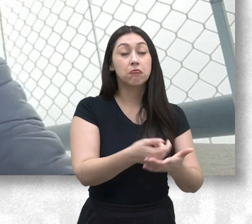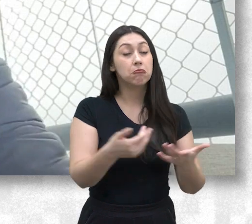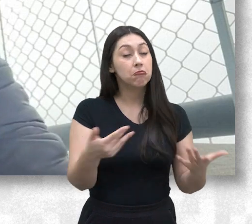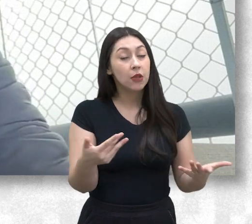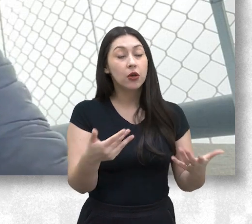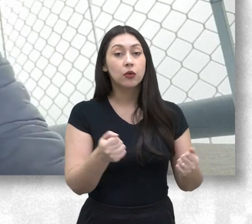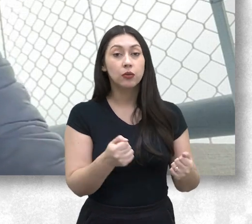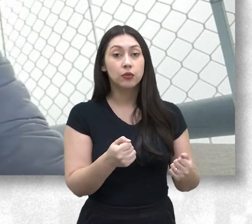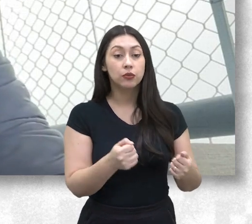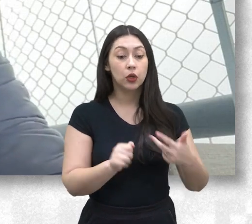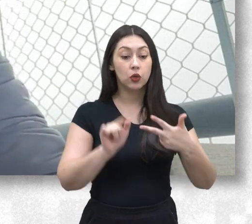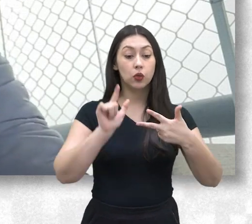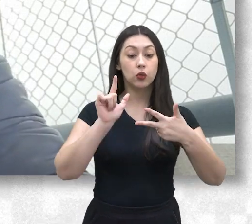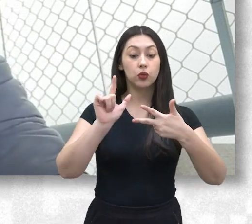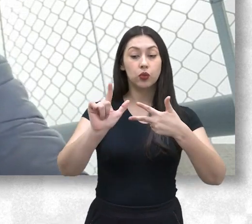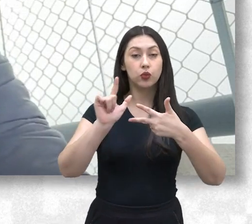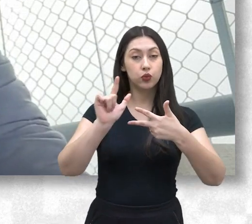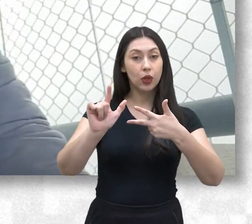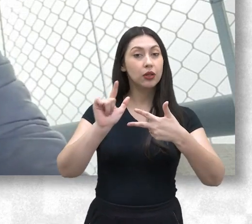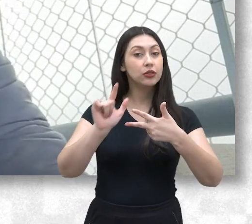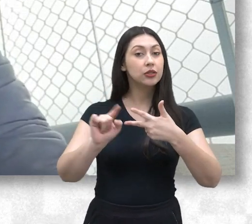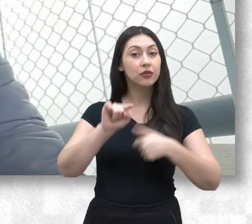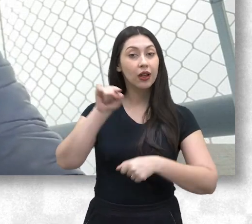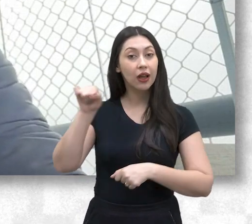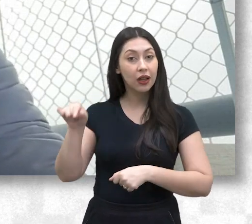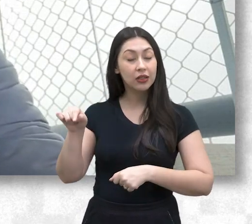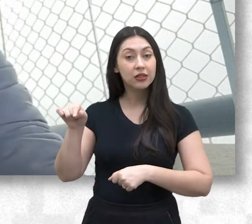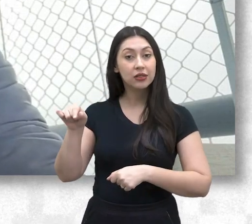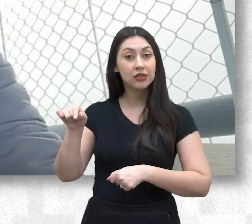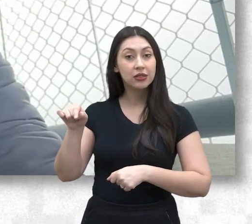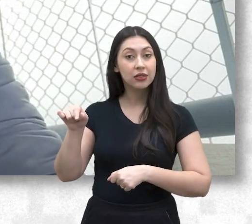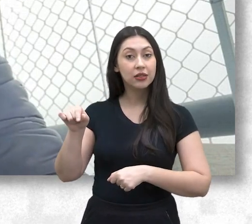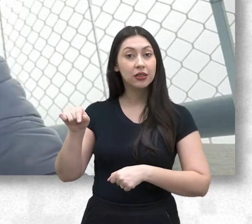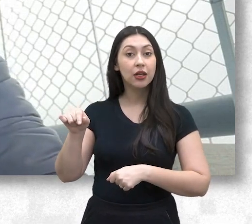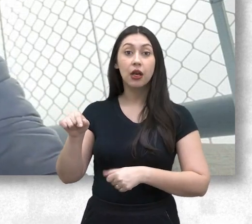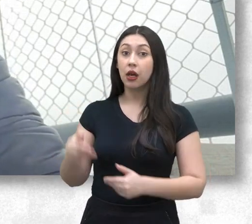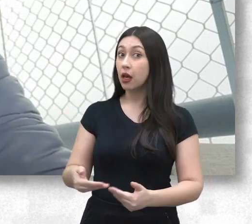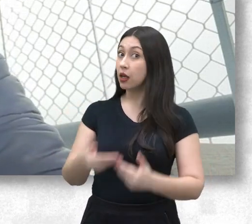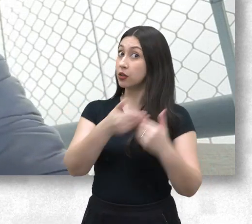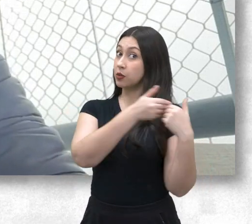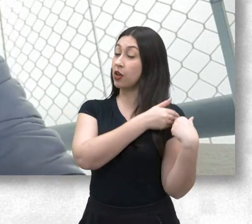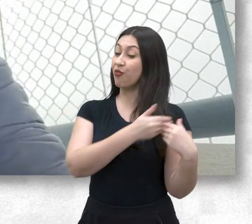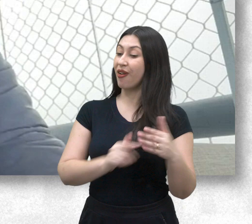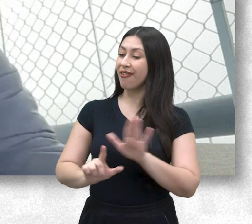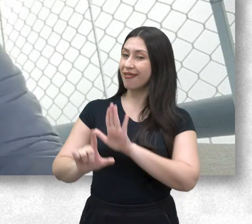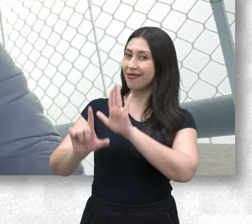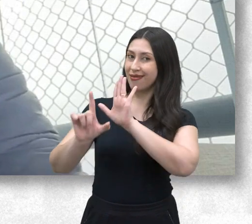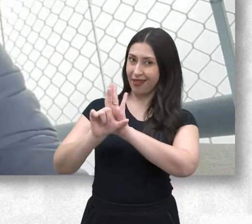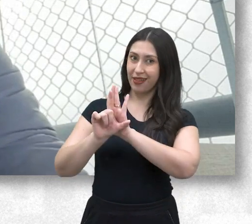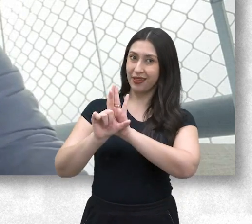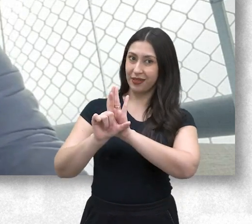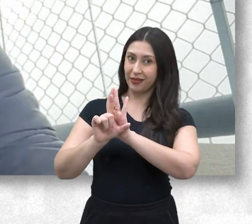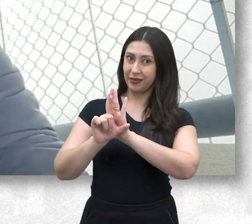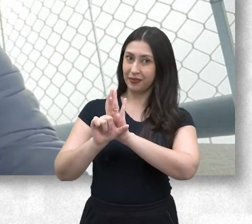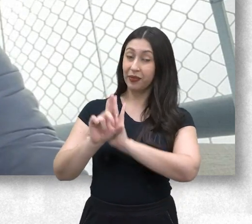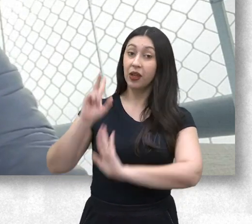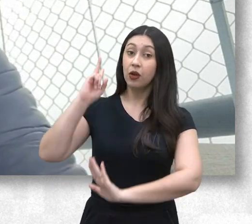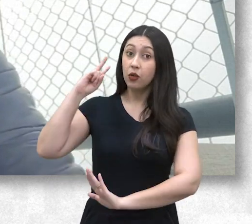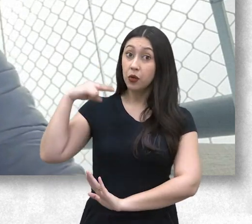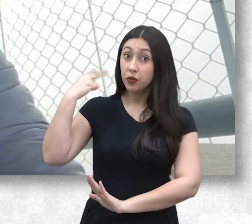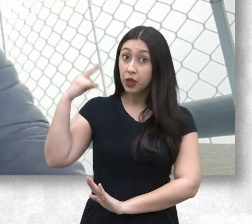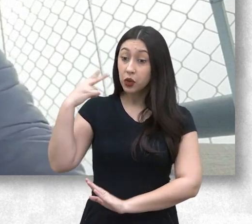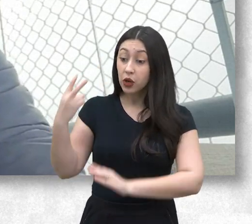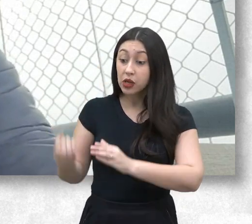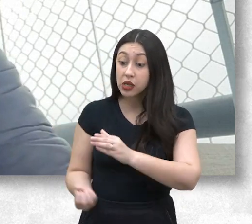dinheiro. Já o poder legislativo, ele tem a prerrogativa da legislação, ou seja, são os vereadores